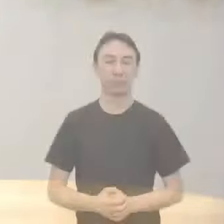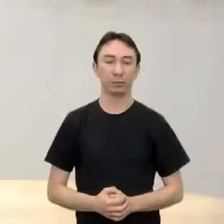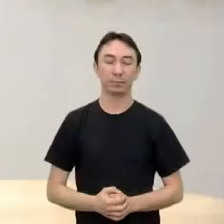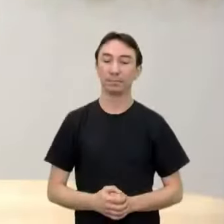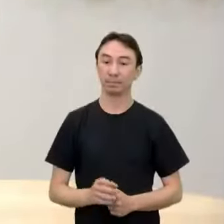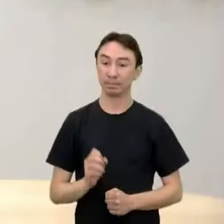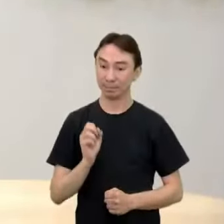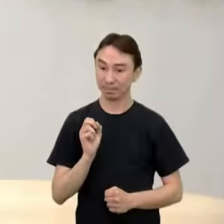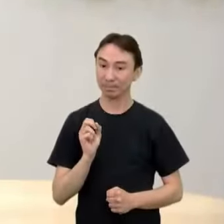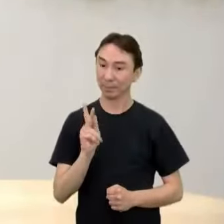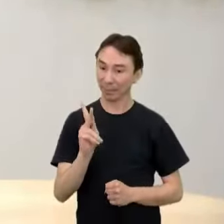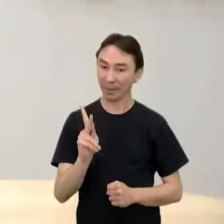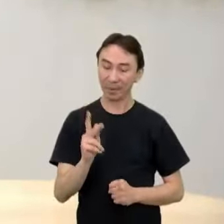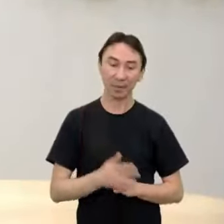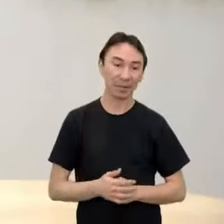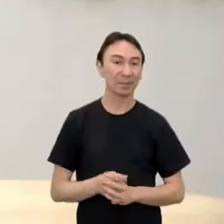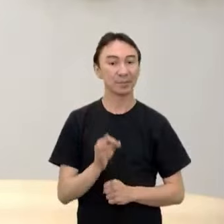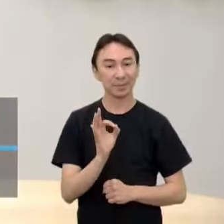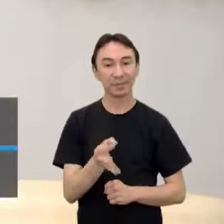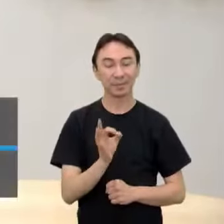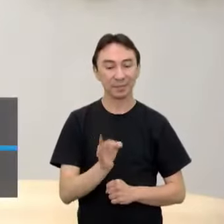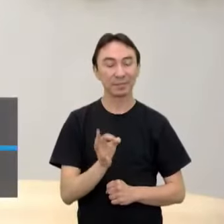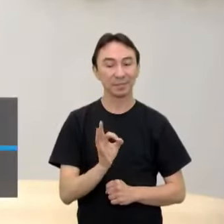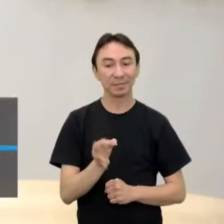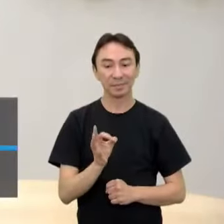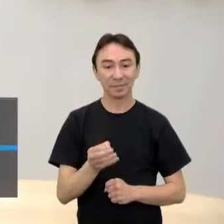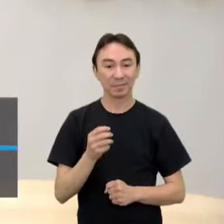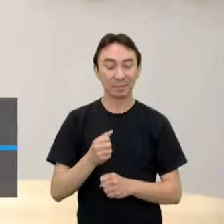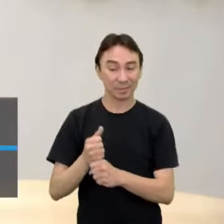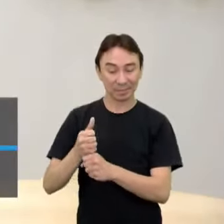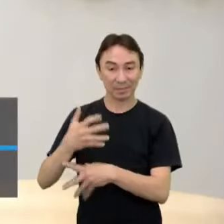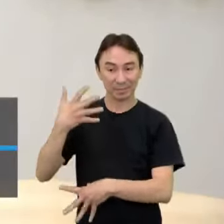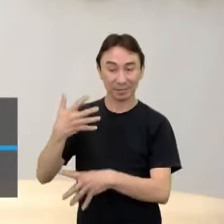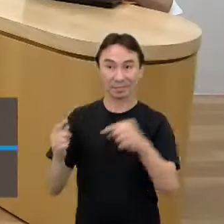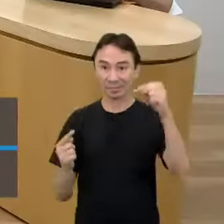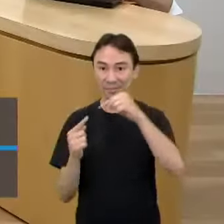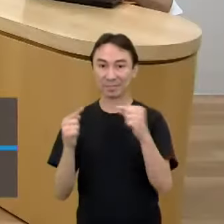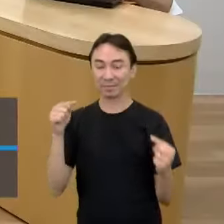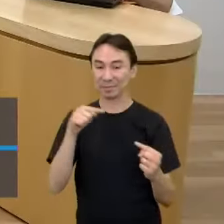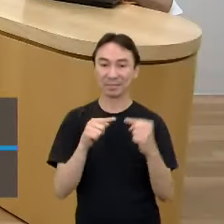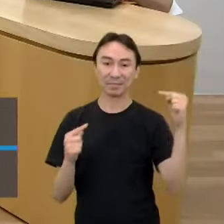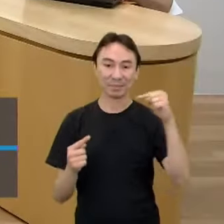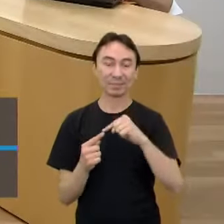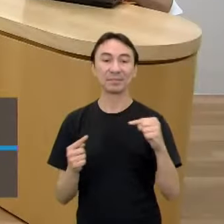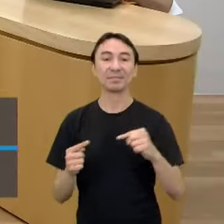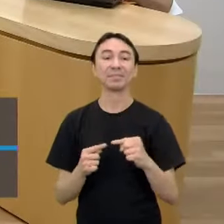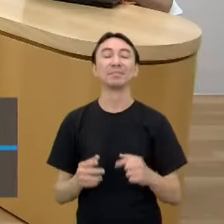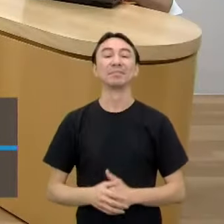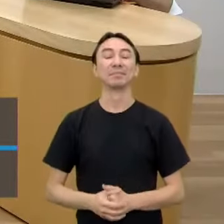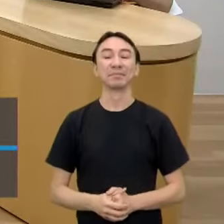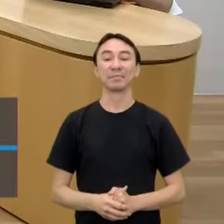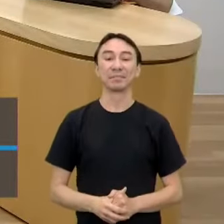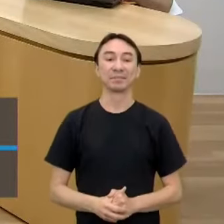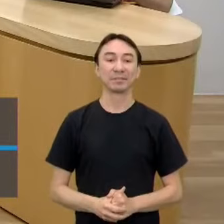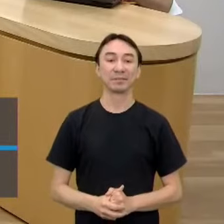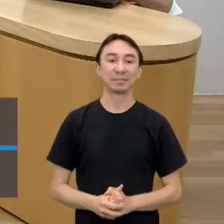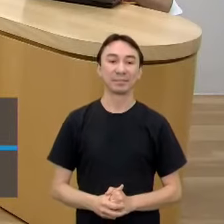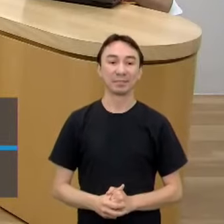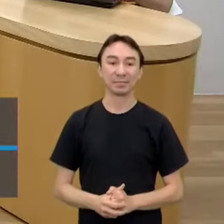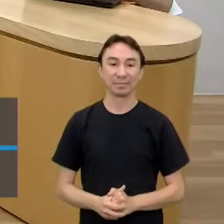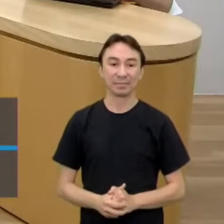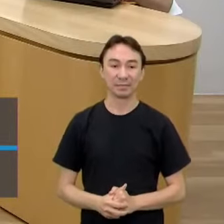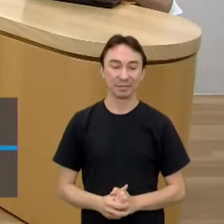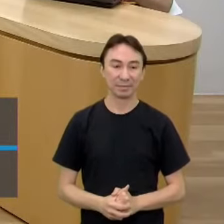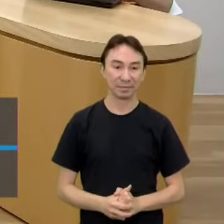Okay, we're back. João is still loading the answers. Still loading the answers. Okay. No problems. We